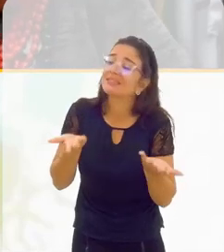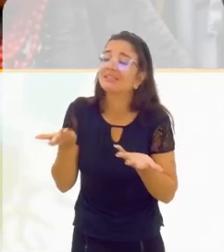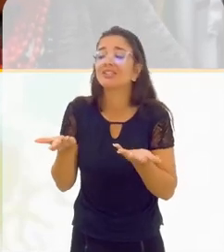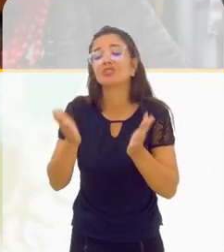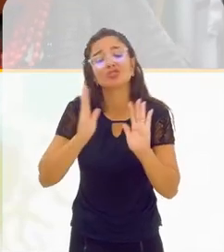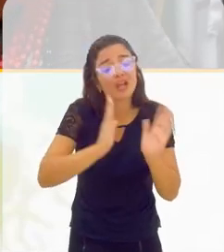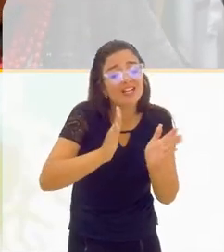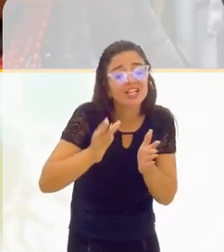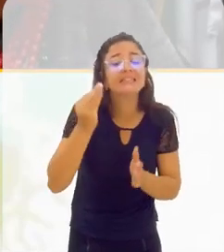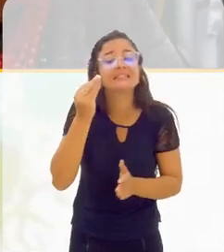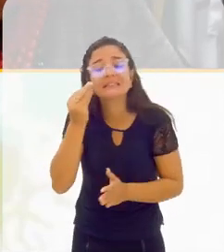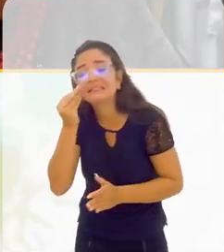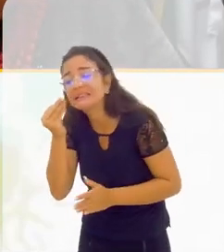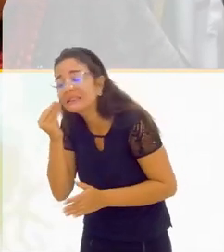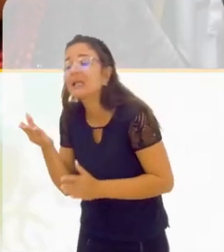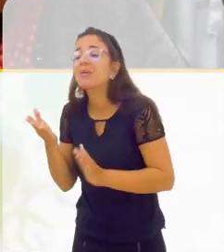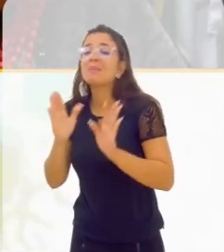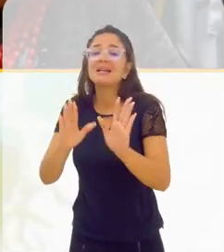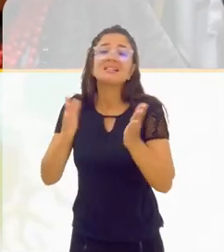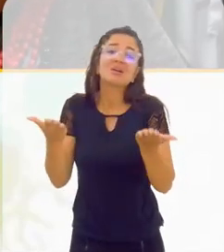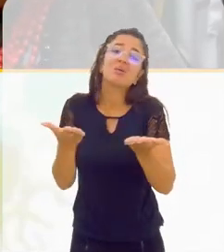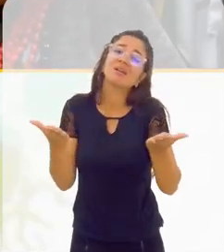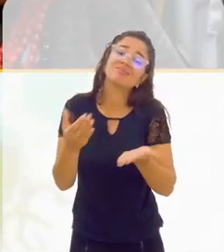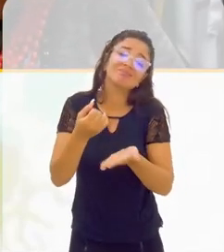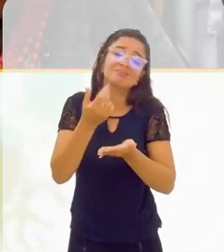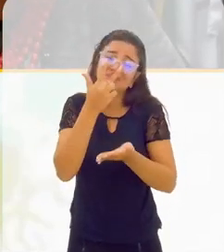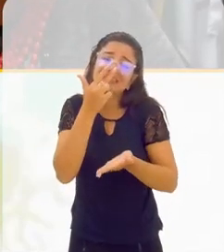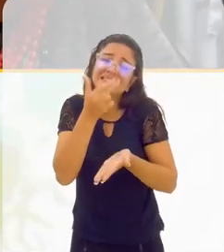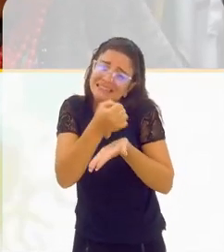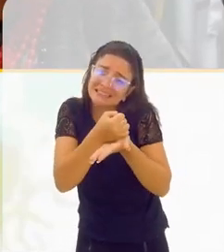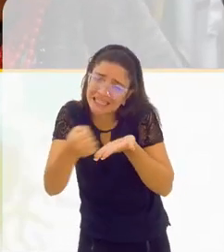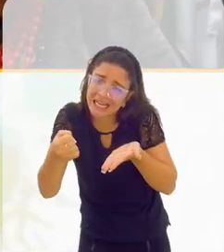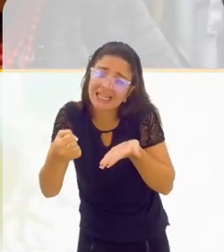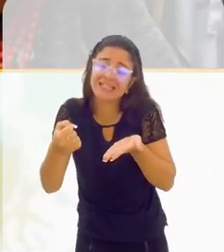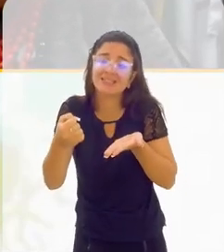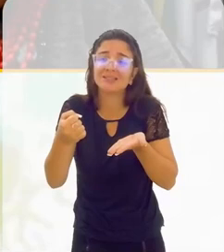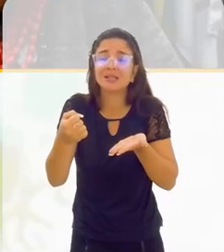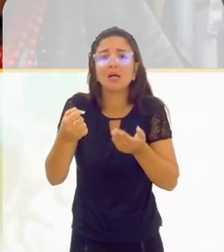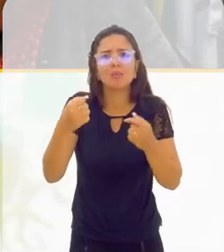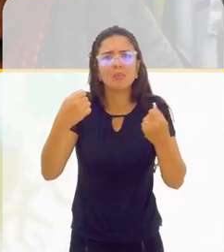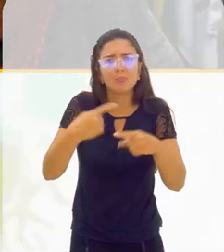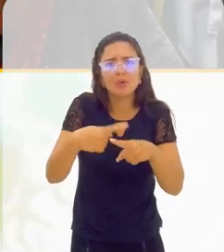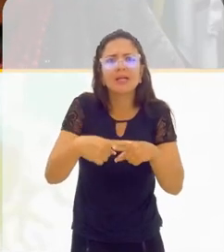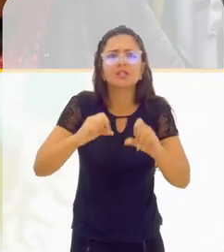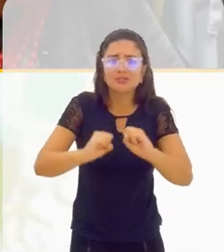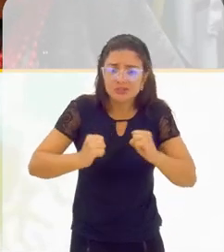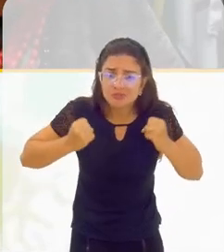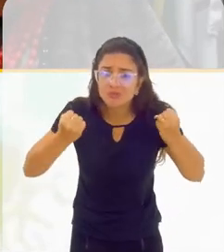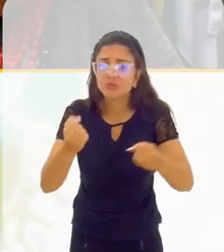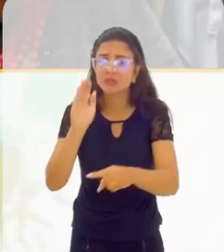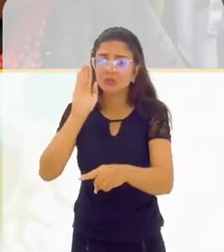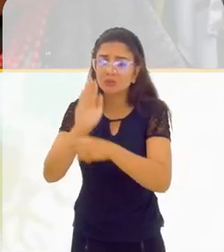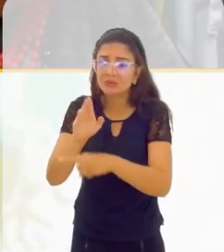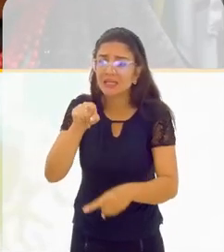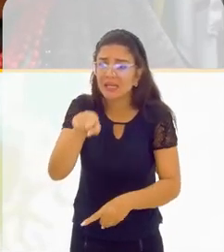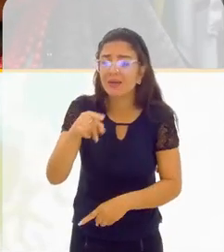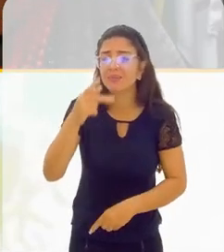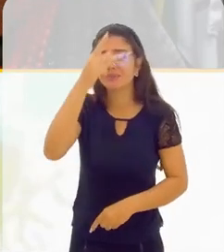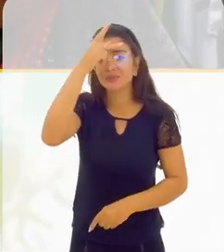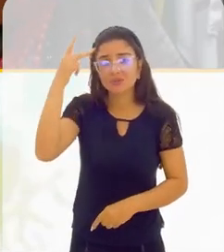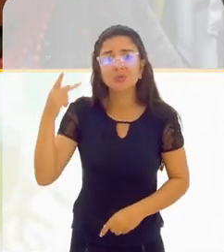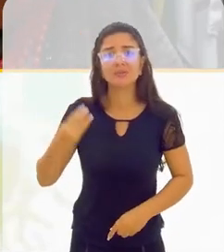quer dizer mas nada é forma de dizer porque você faz muita coisa você não cura Mas você dá qualidade